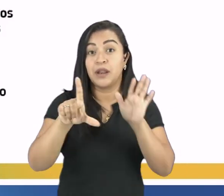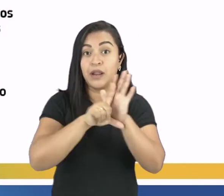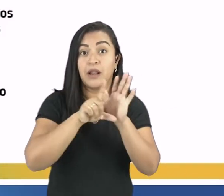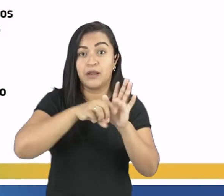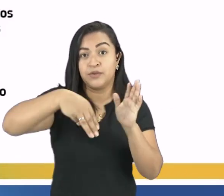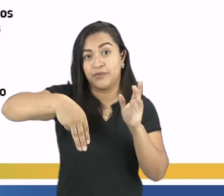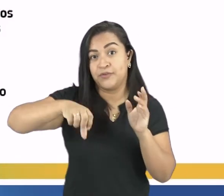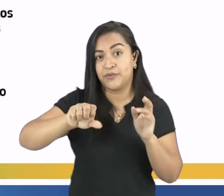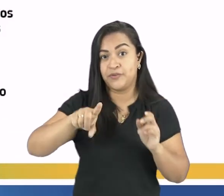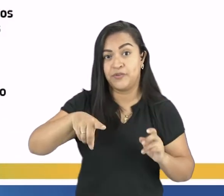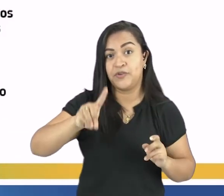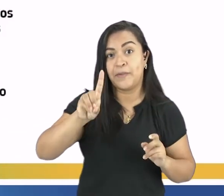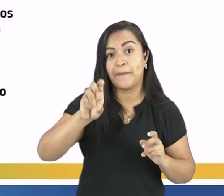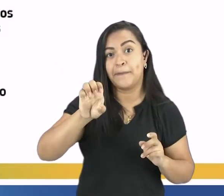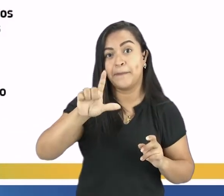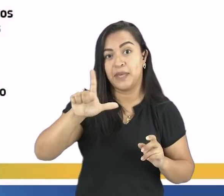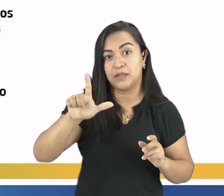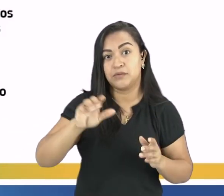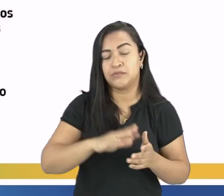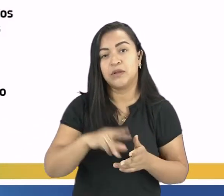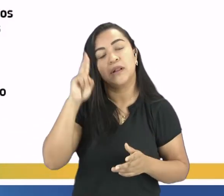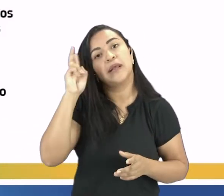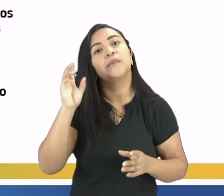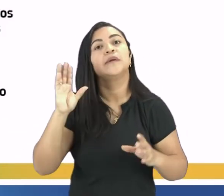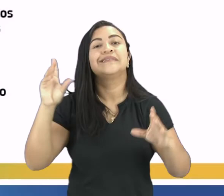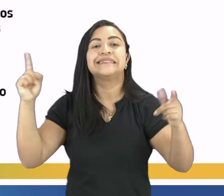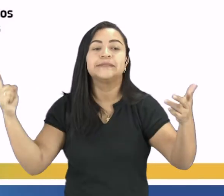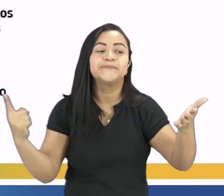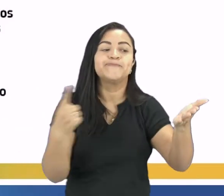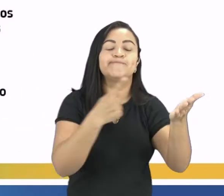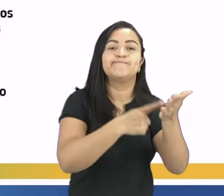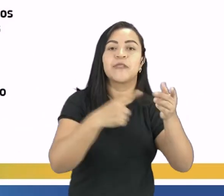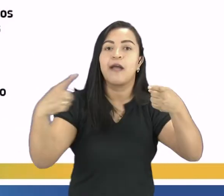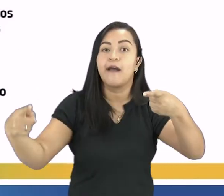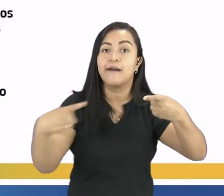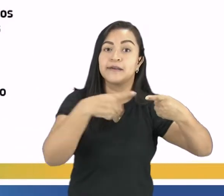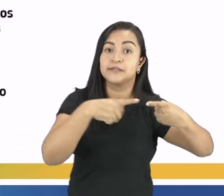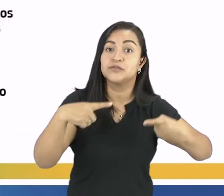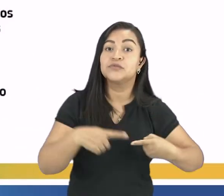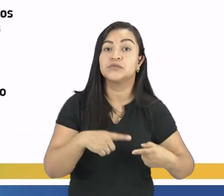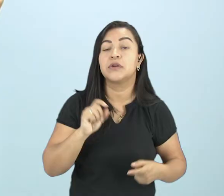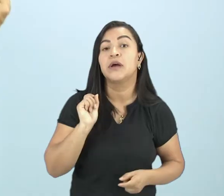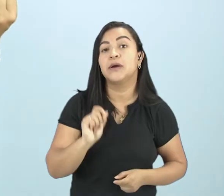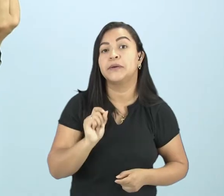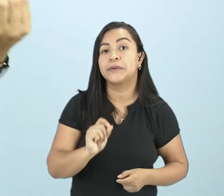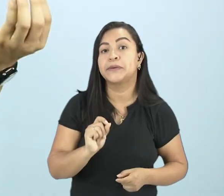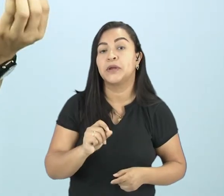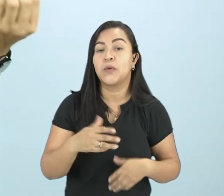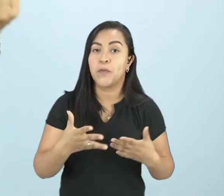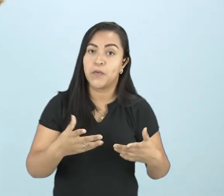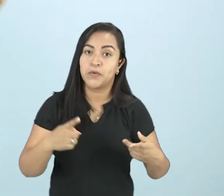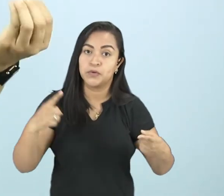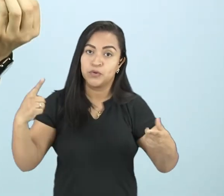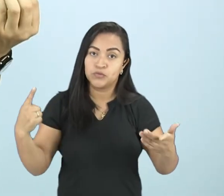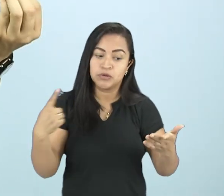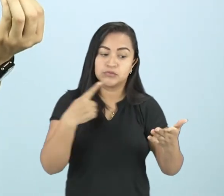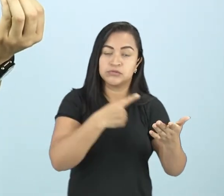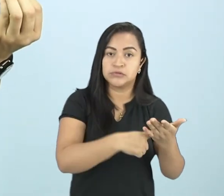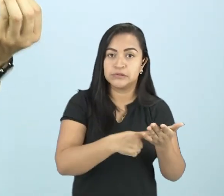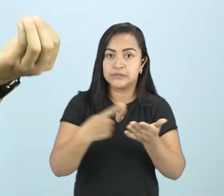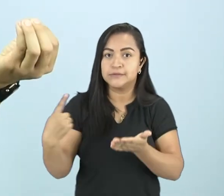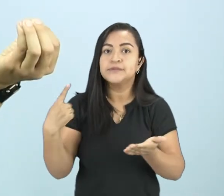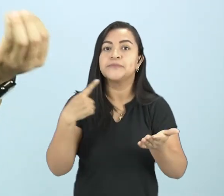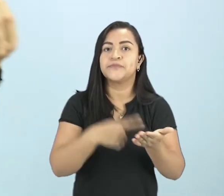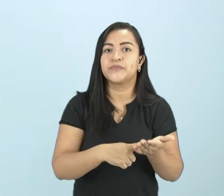fatores independentes. Então, essa segregação dos fatores, o que vai acontecer? Quando eu tenho um cruzamento de totalmente